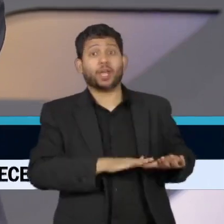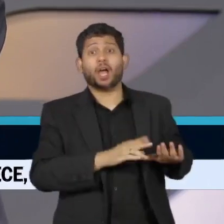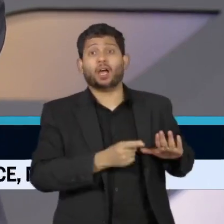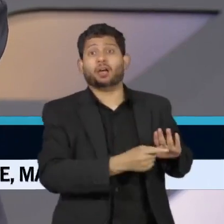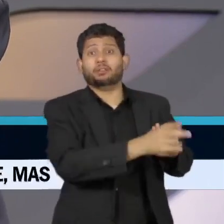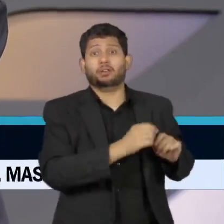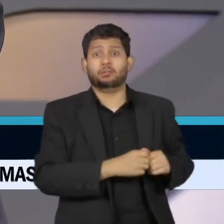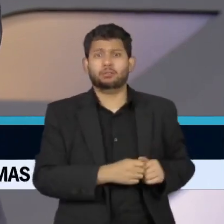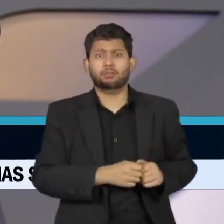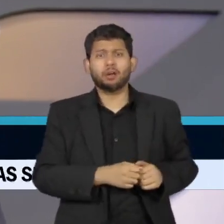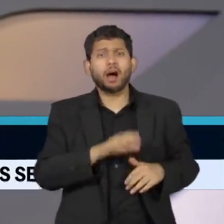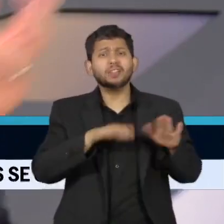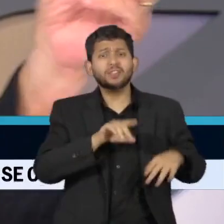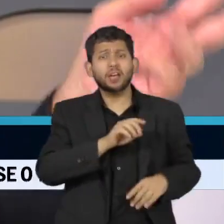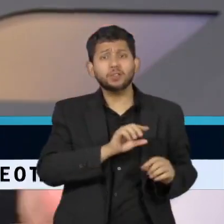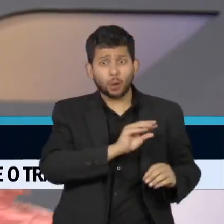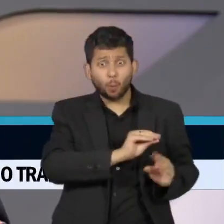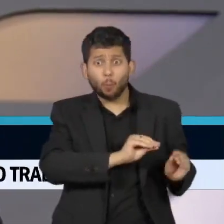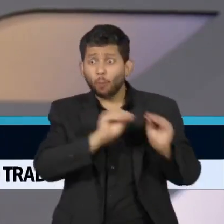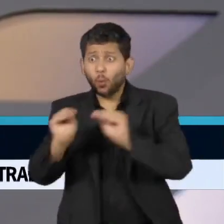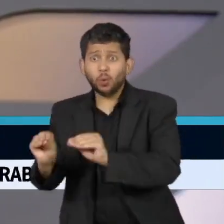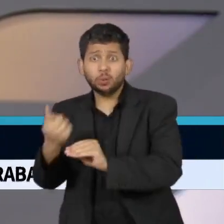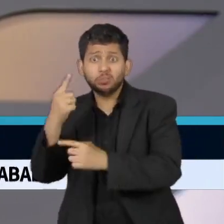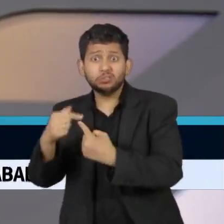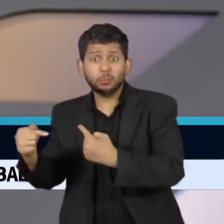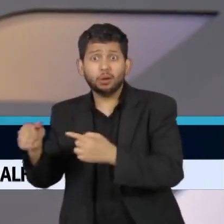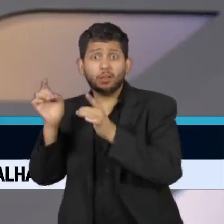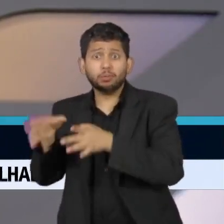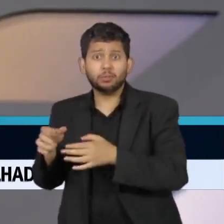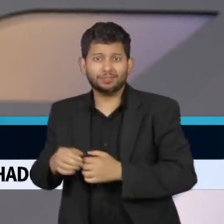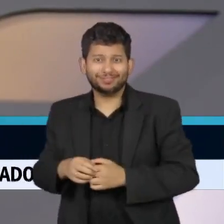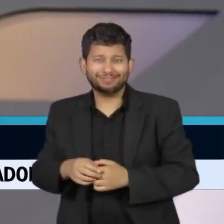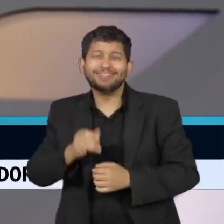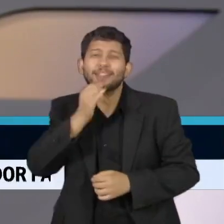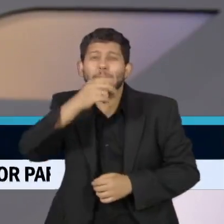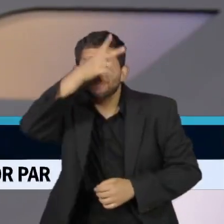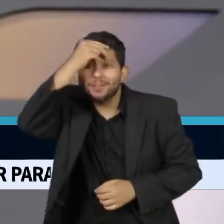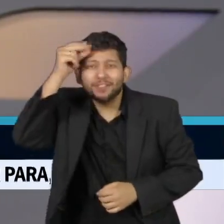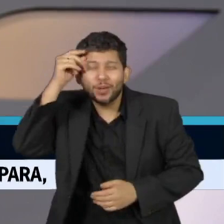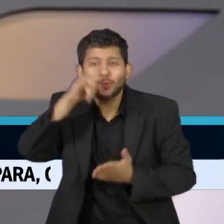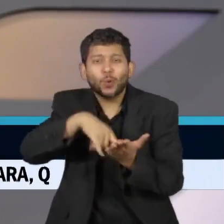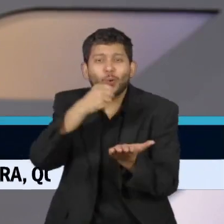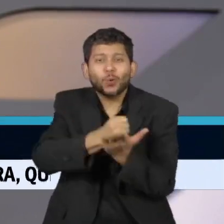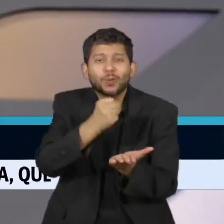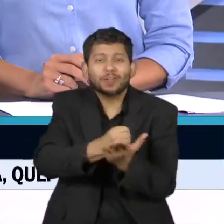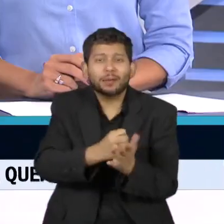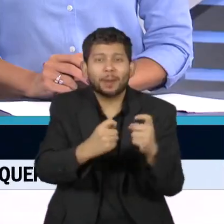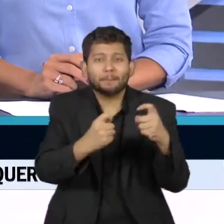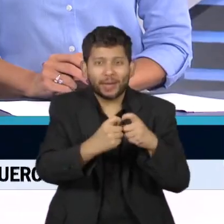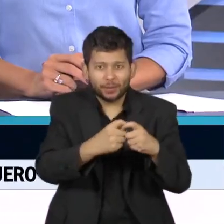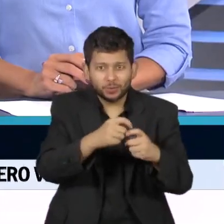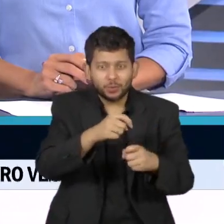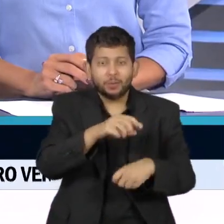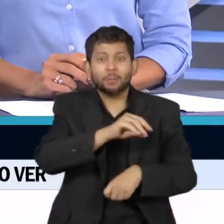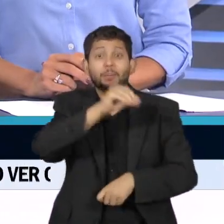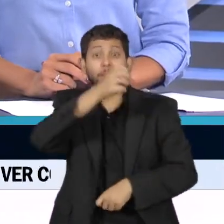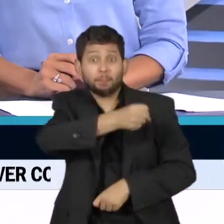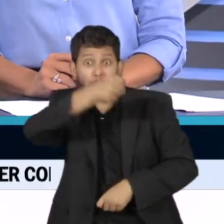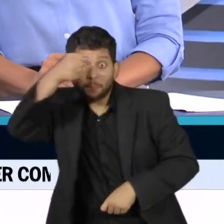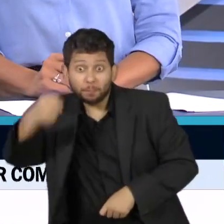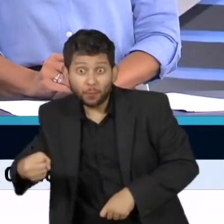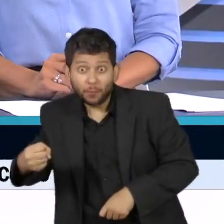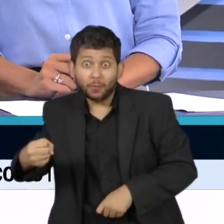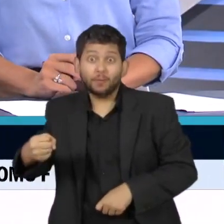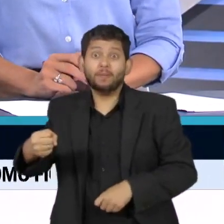vezes ficam menos de uma semana, ou às vezes acontece que o prefeito tem que contratar um médico para ficar lá,